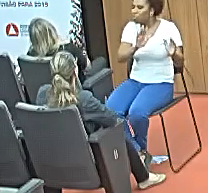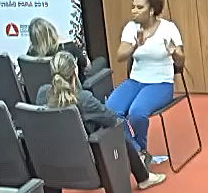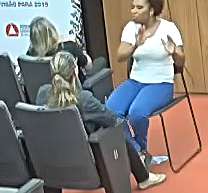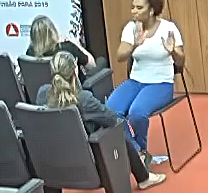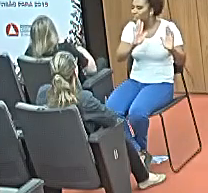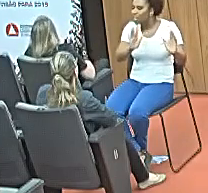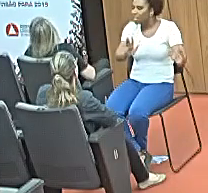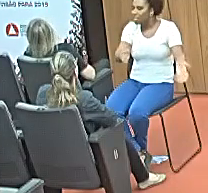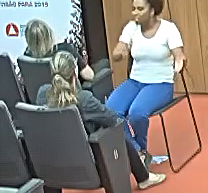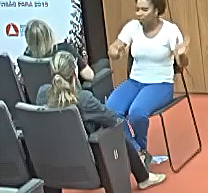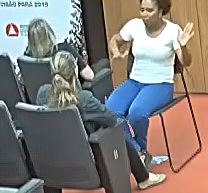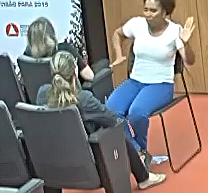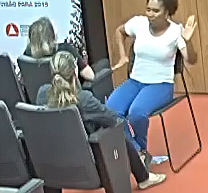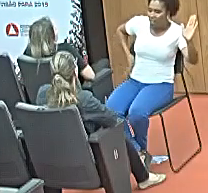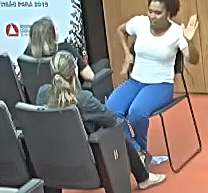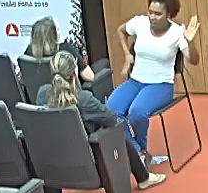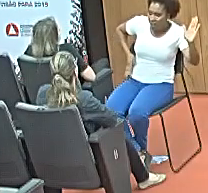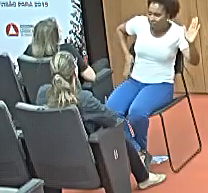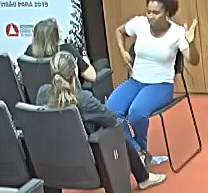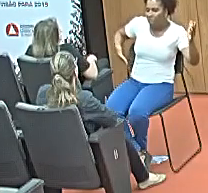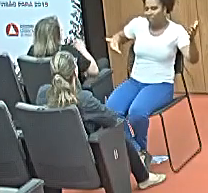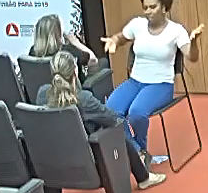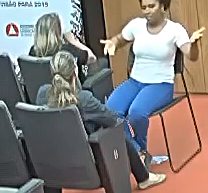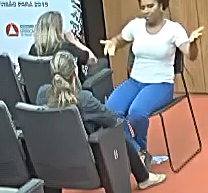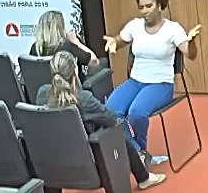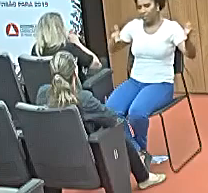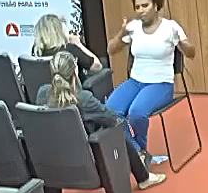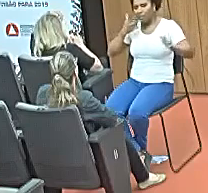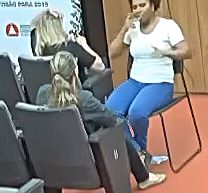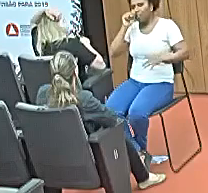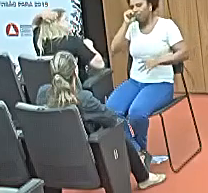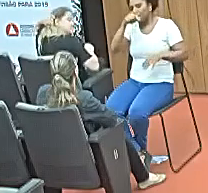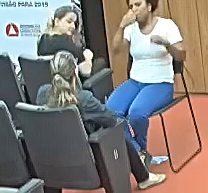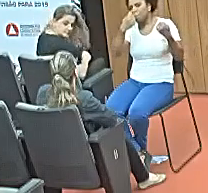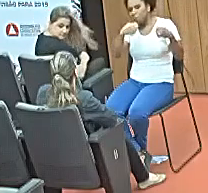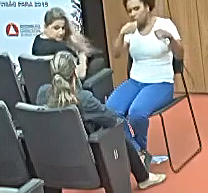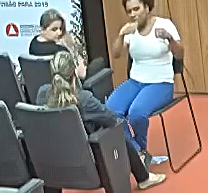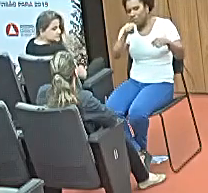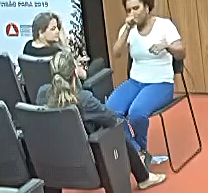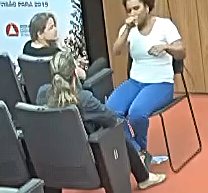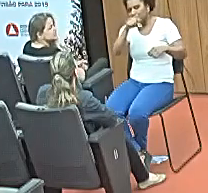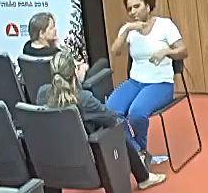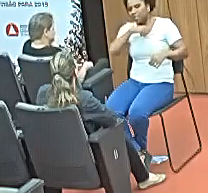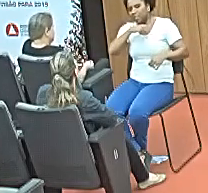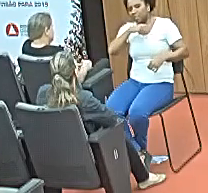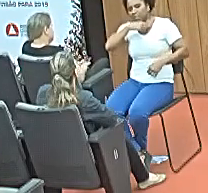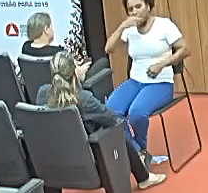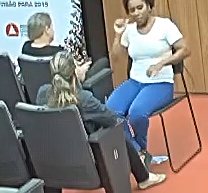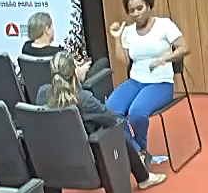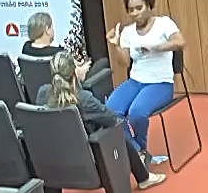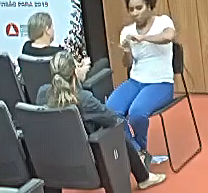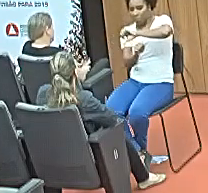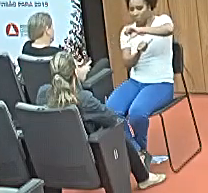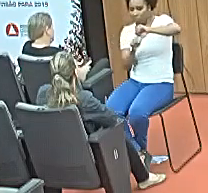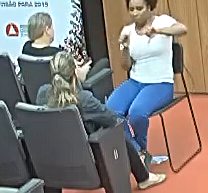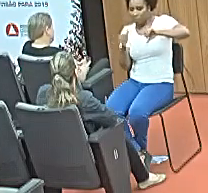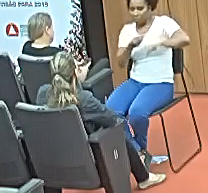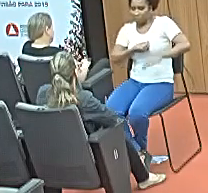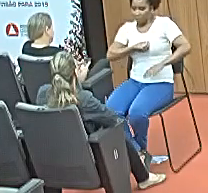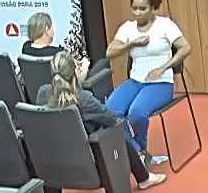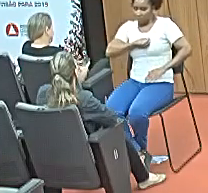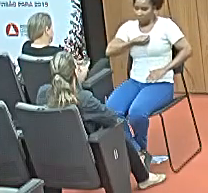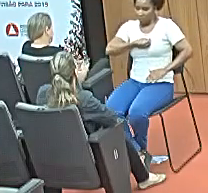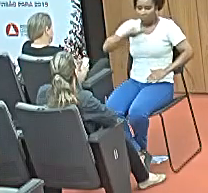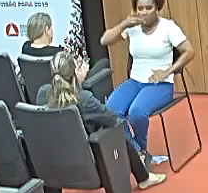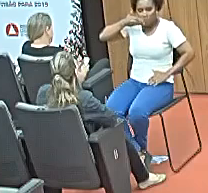precisa ser apresentada uma outra possibilidade de vida e os profissionais que trabalham com